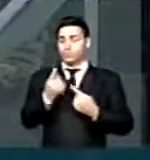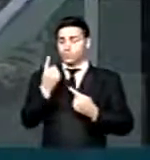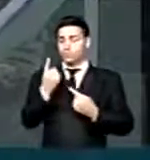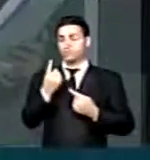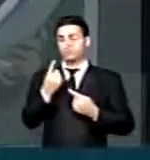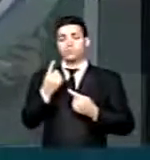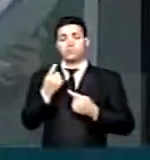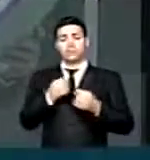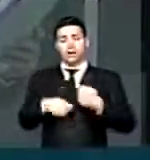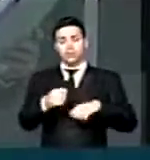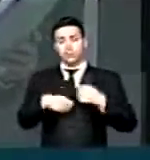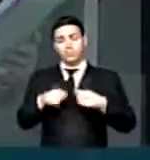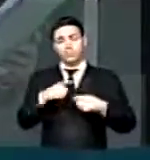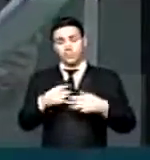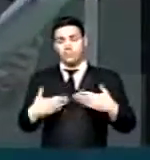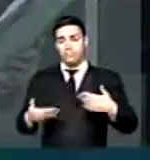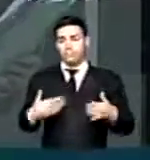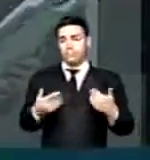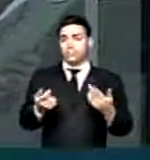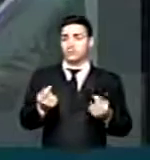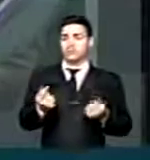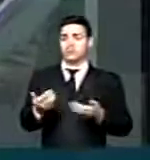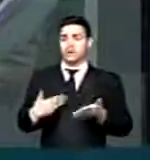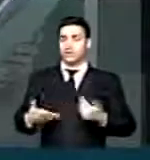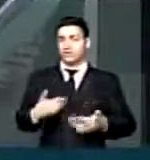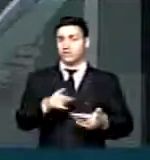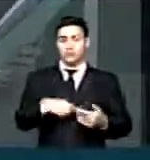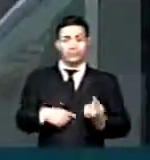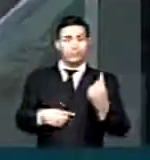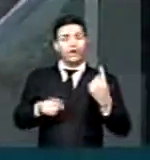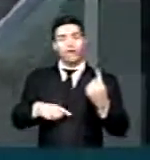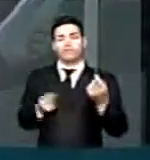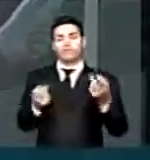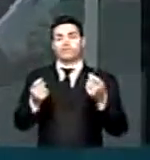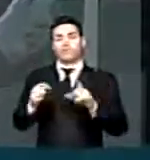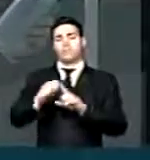econômica que move mercados locais e